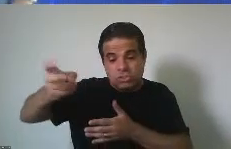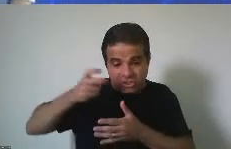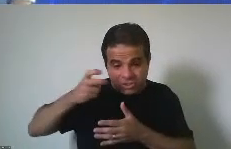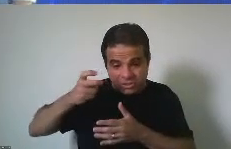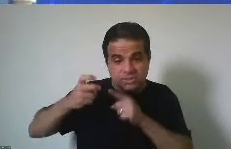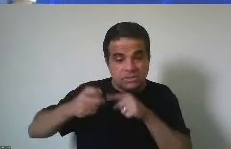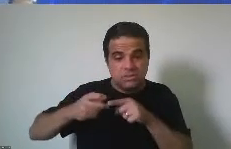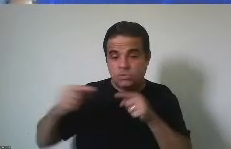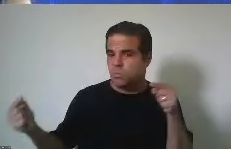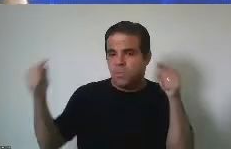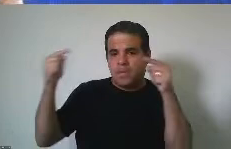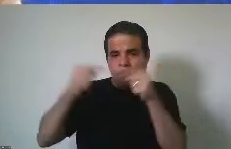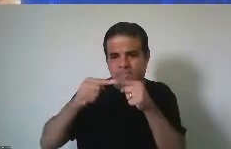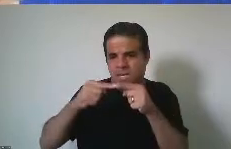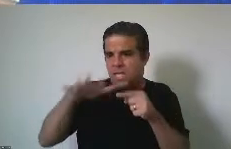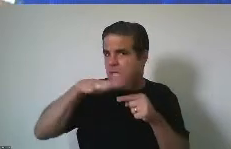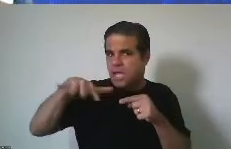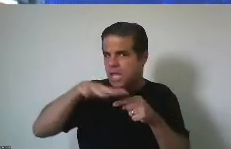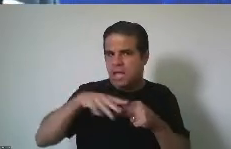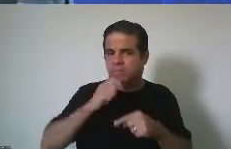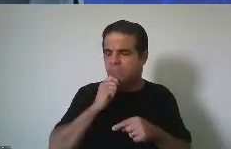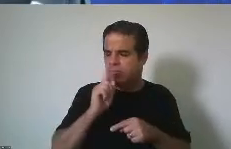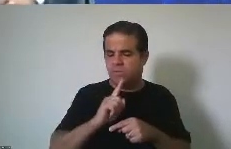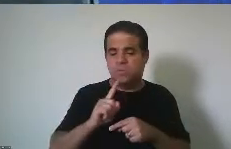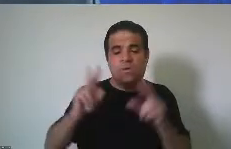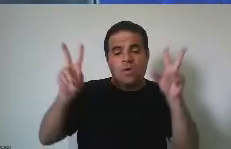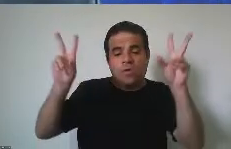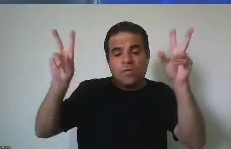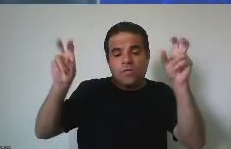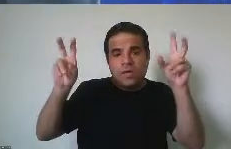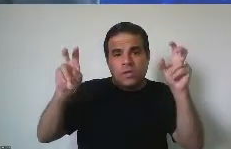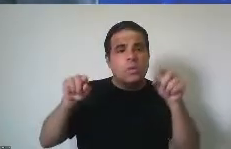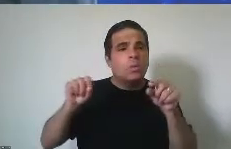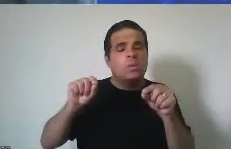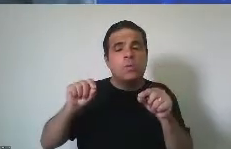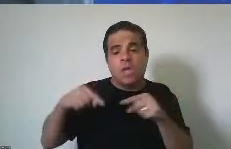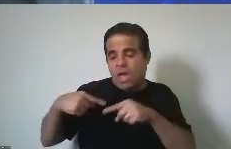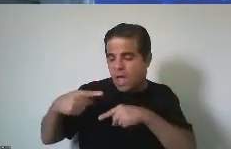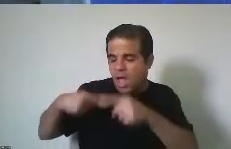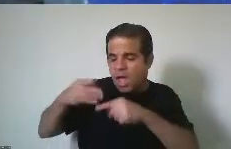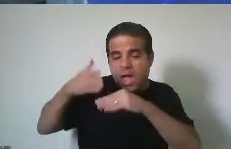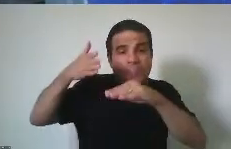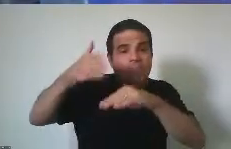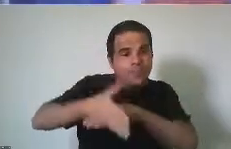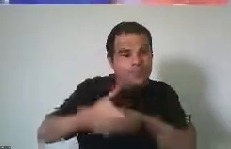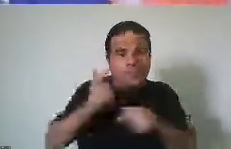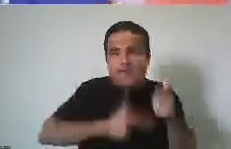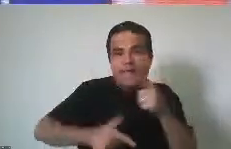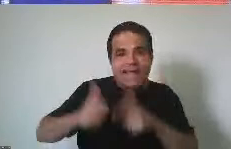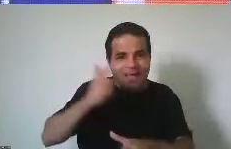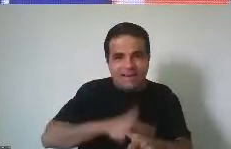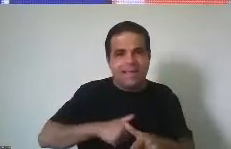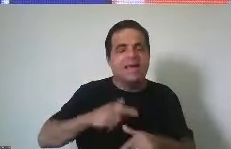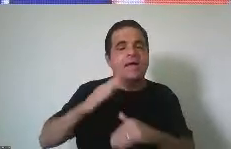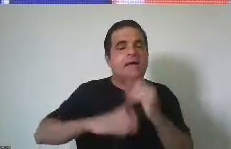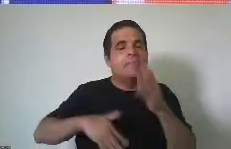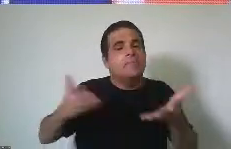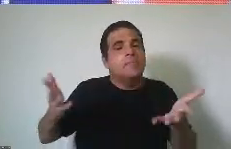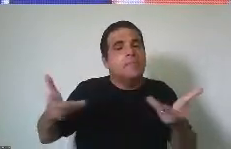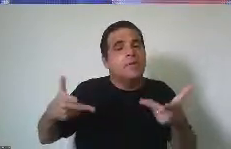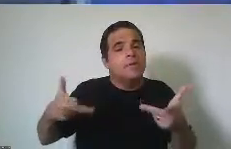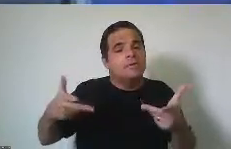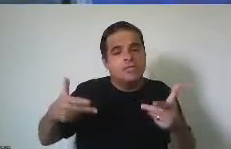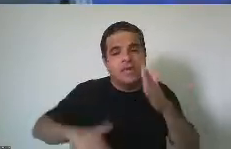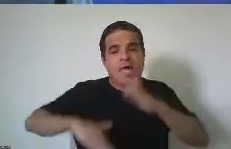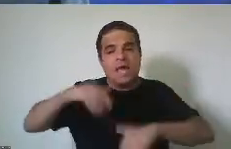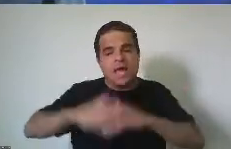irá aplicado no setor outro momento Fator X é um fator que captura o ganho de produtividade entre ciclo tarifário